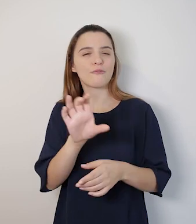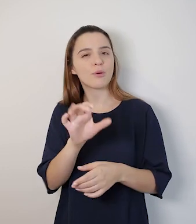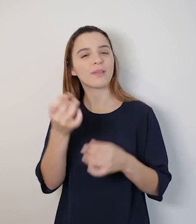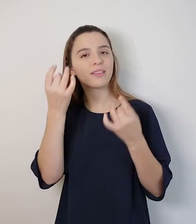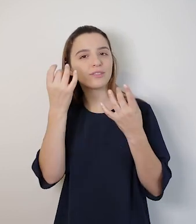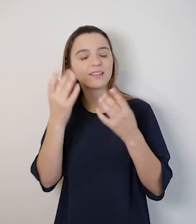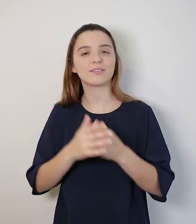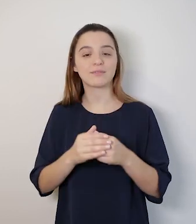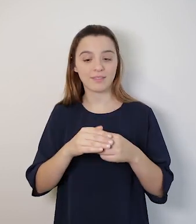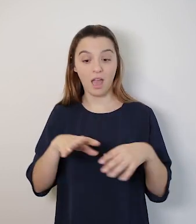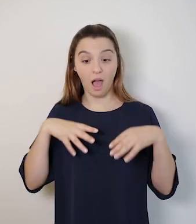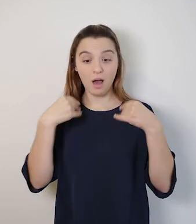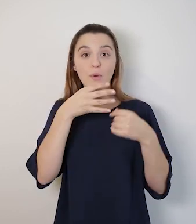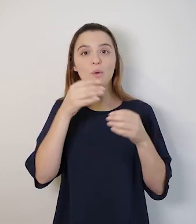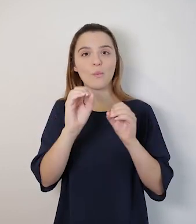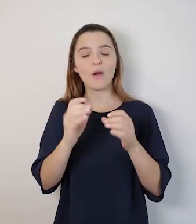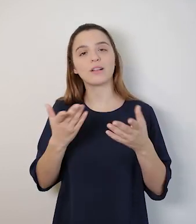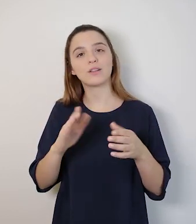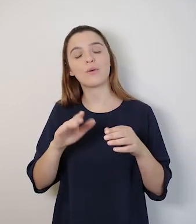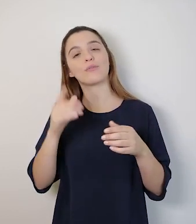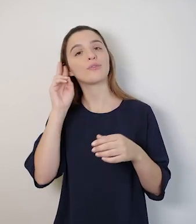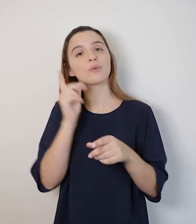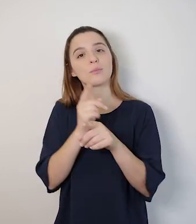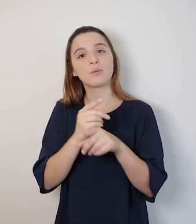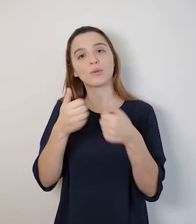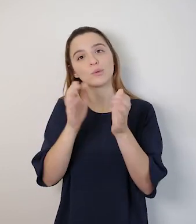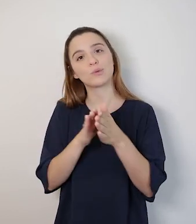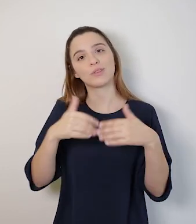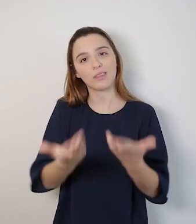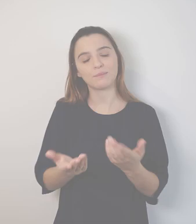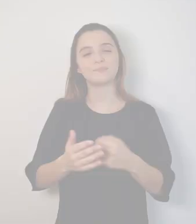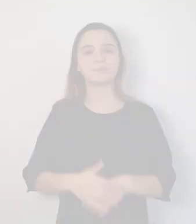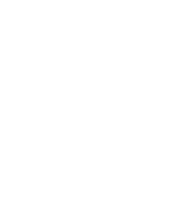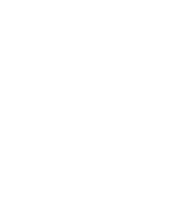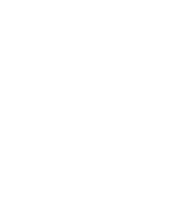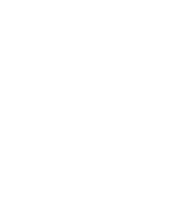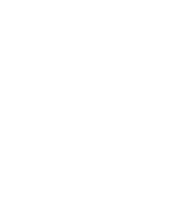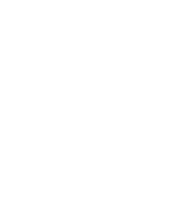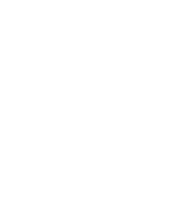forma divertida. A alma não tem cor, por isso dê a todos o mesmo valor.